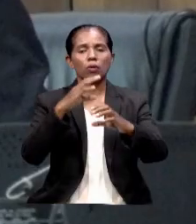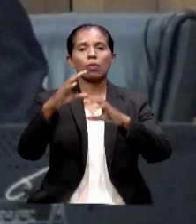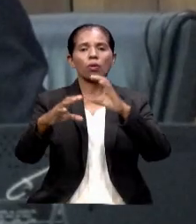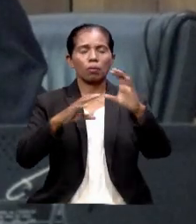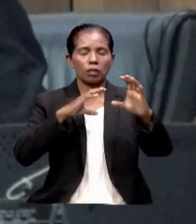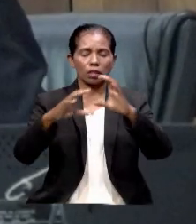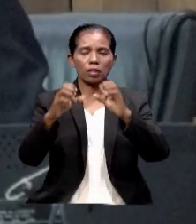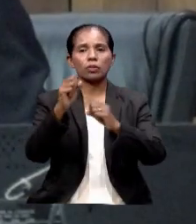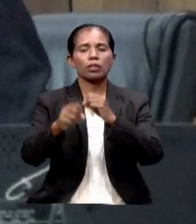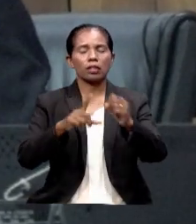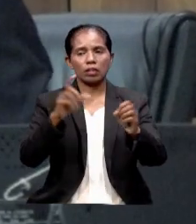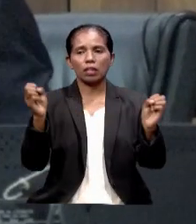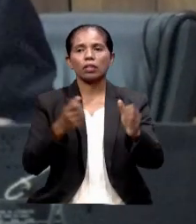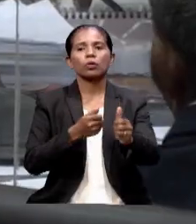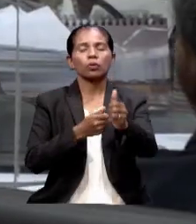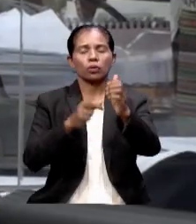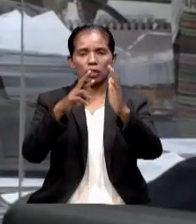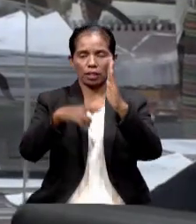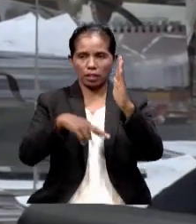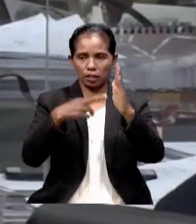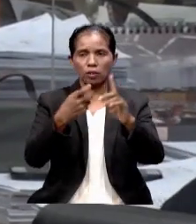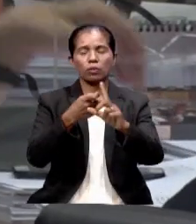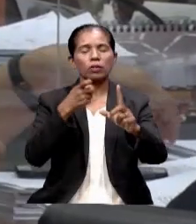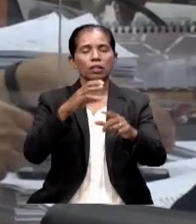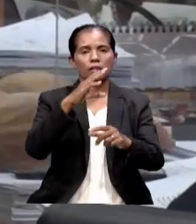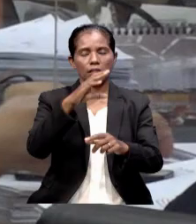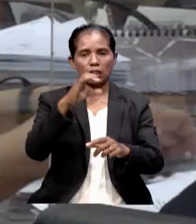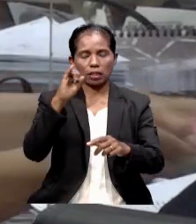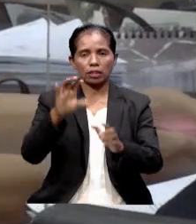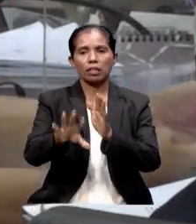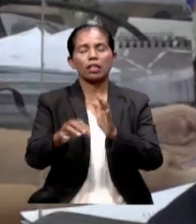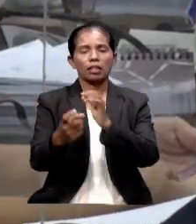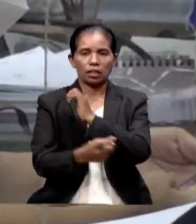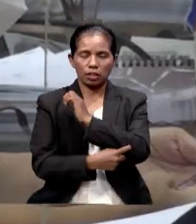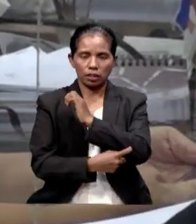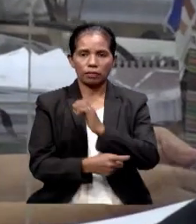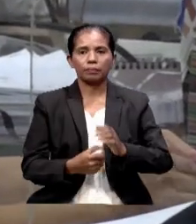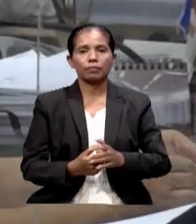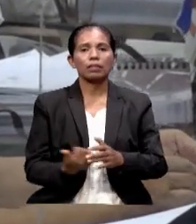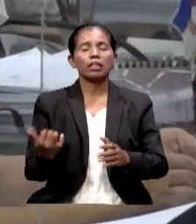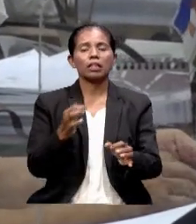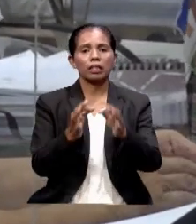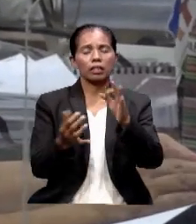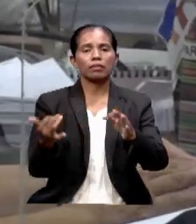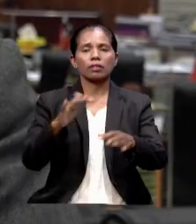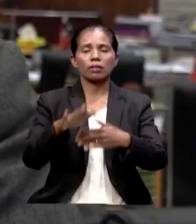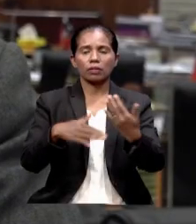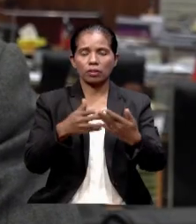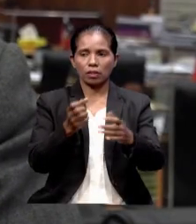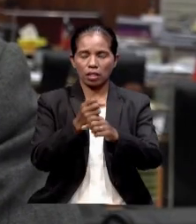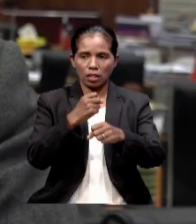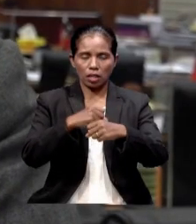Cira de Bela Prensa, requisitos susi conselho imprensa, se reta sanção. Se Cira Rototo nebe alau